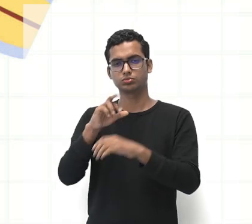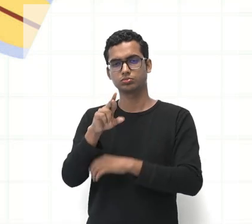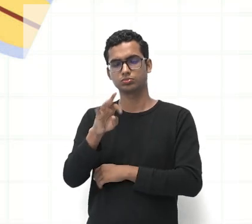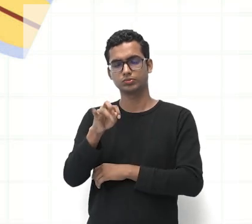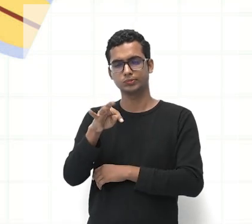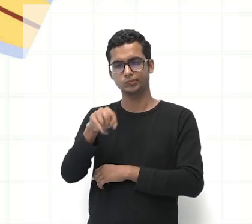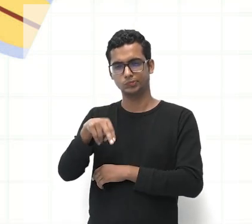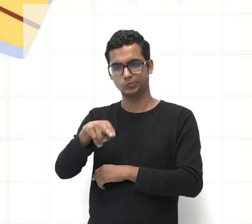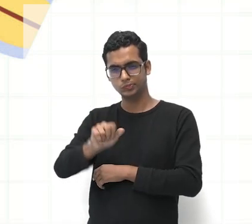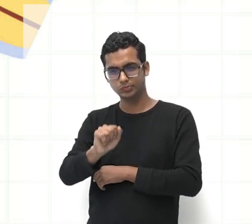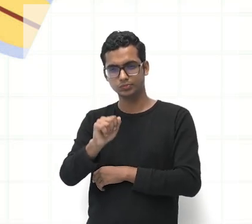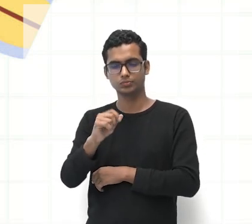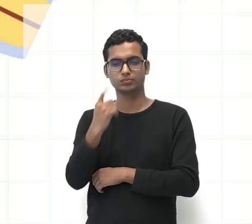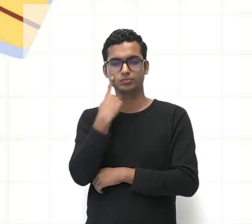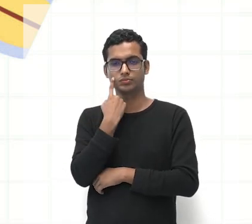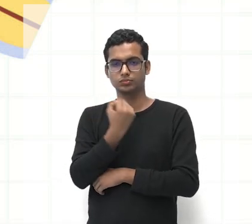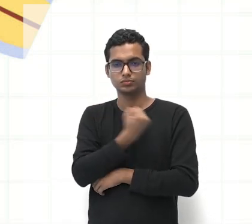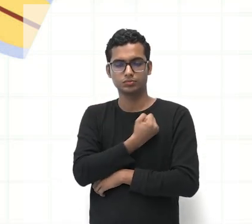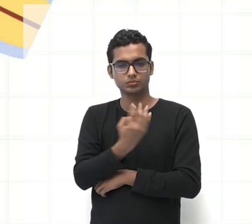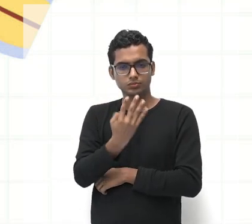aqui como número 4,